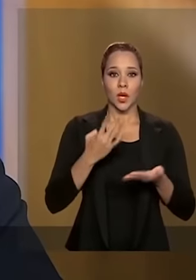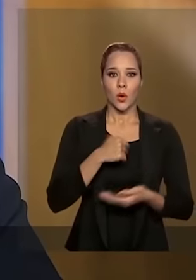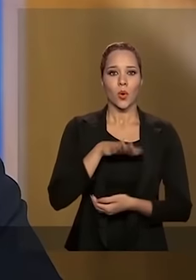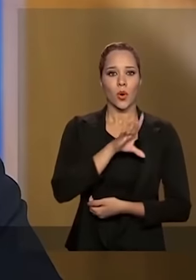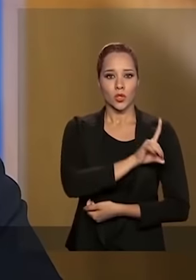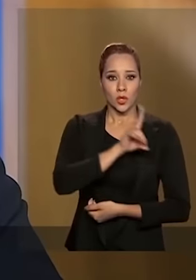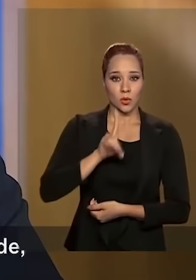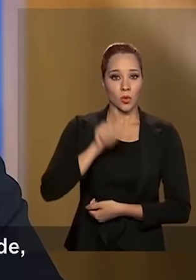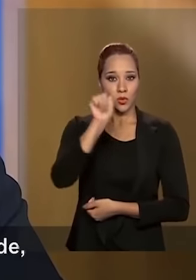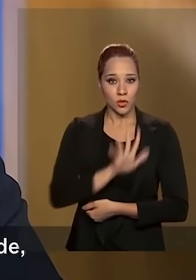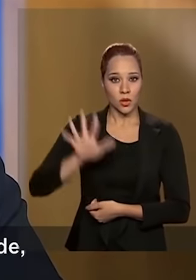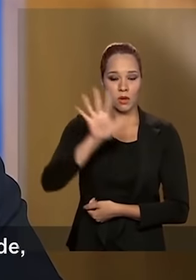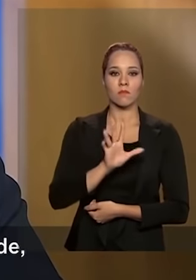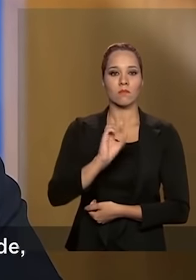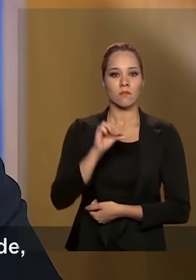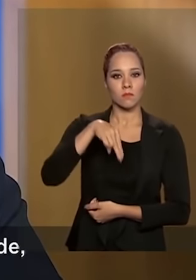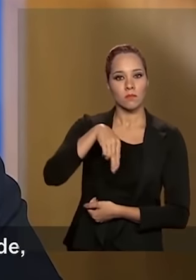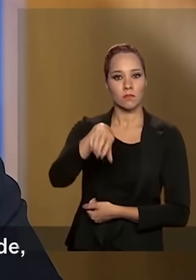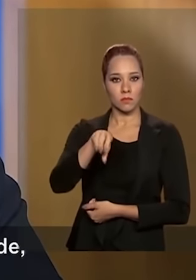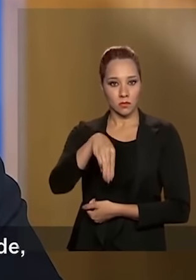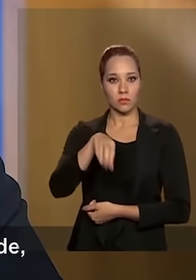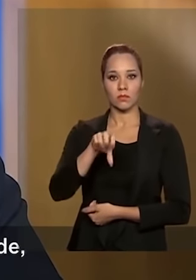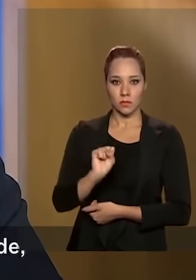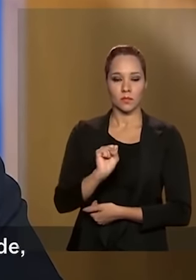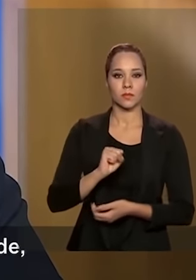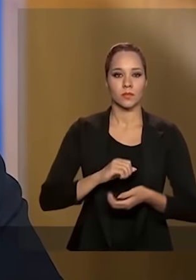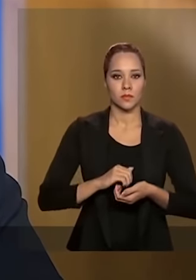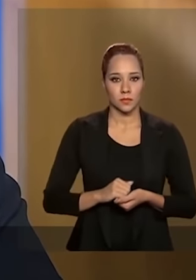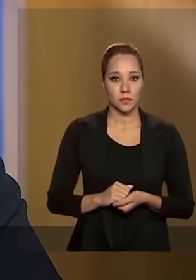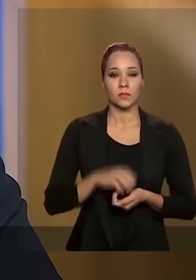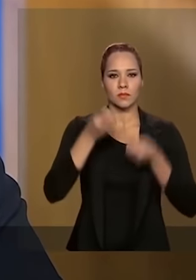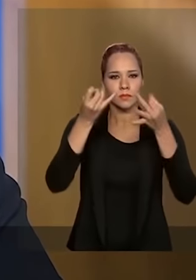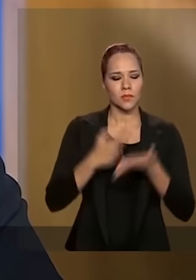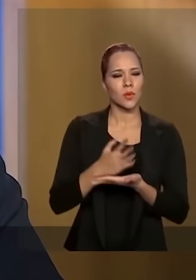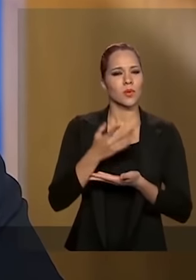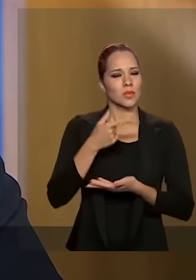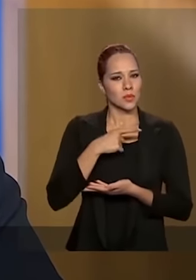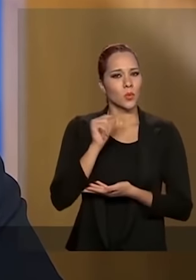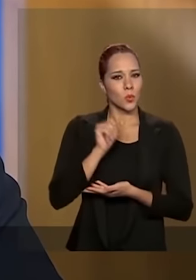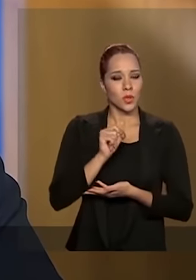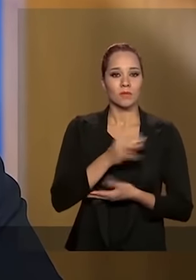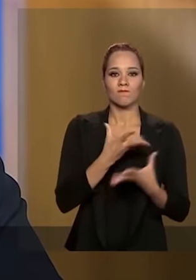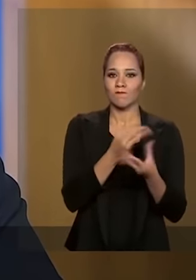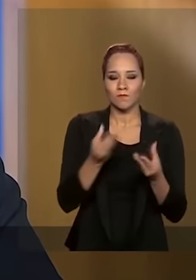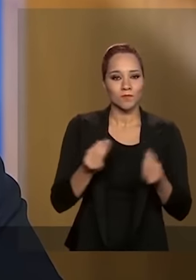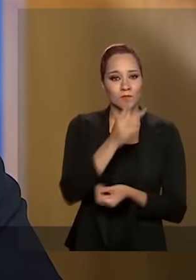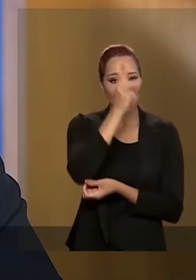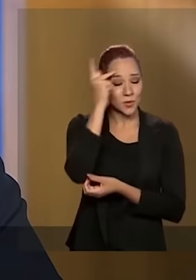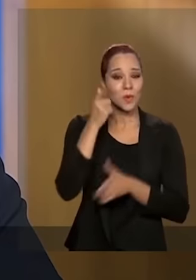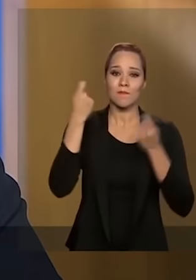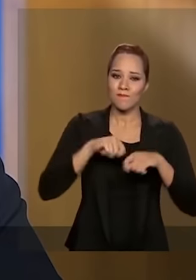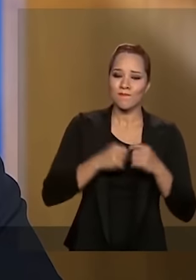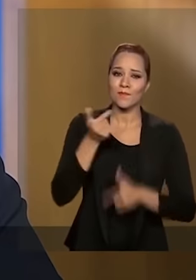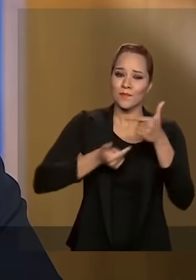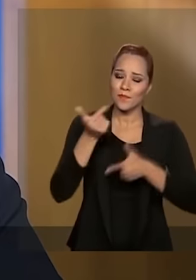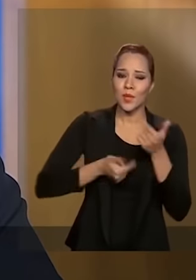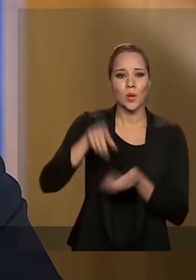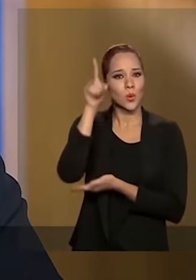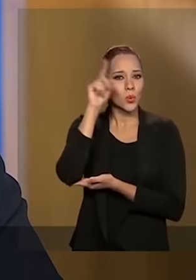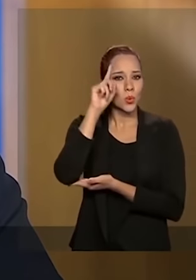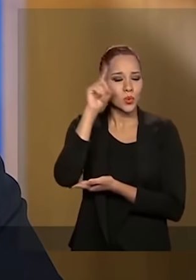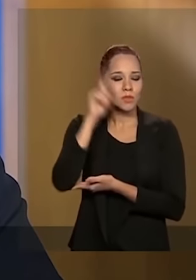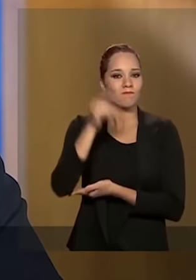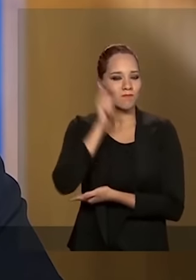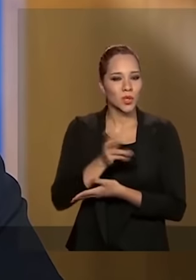sentido o senhor tem nada não diretor-geral da organização mundial da saúde disse sabia que muitas pessoas de fato tem que trabalhar